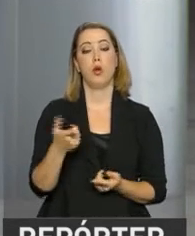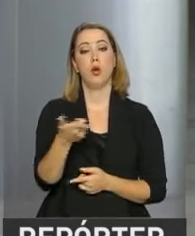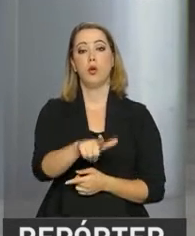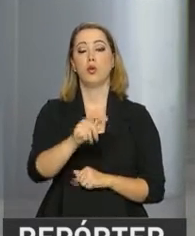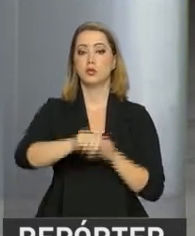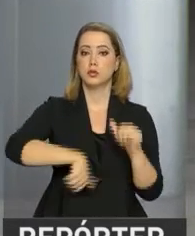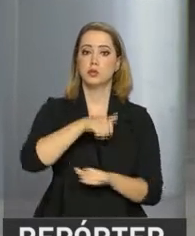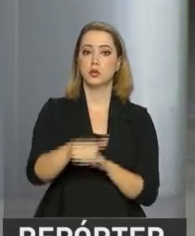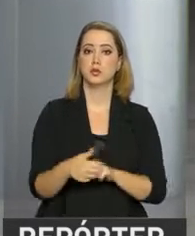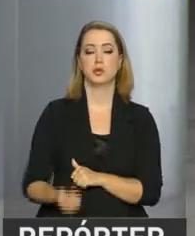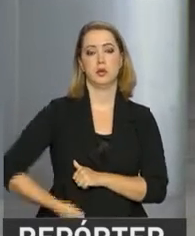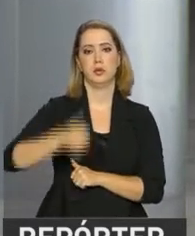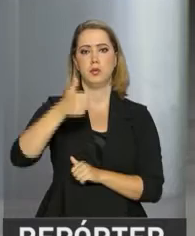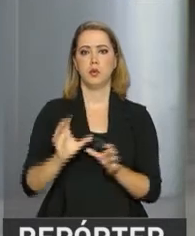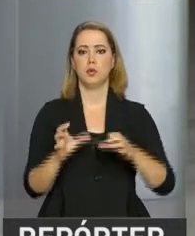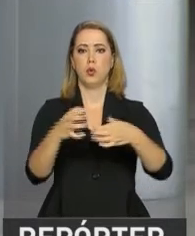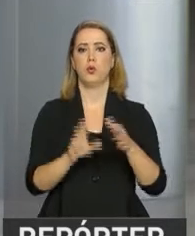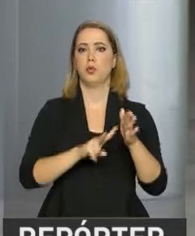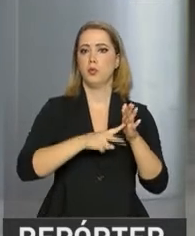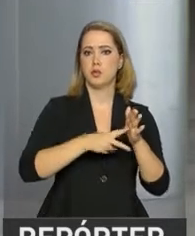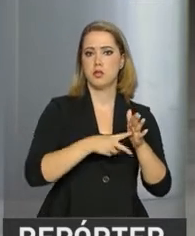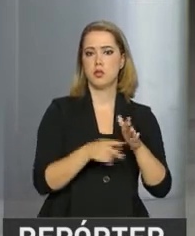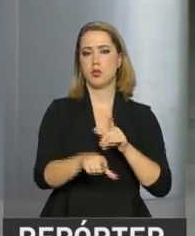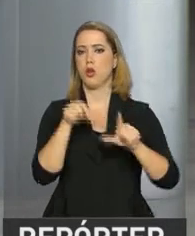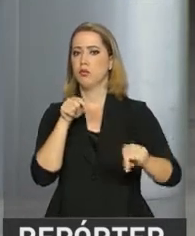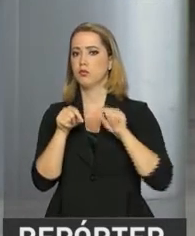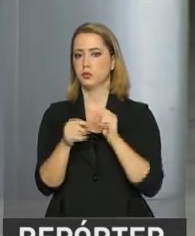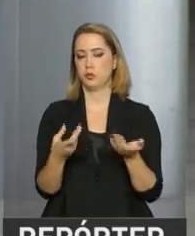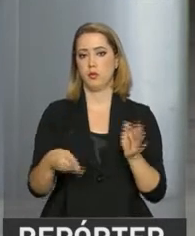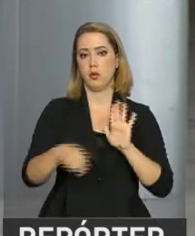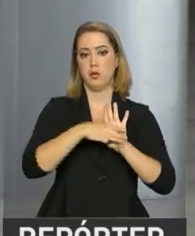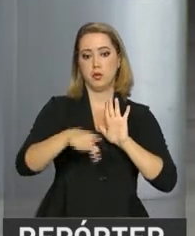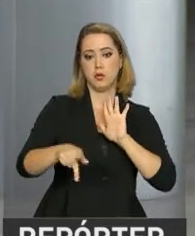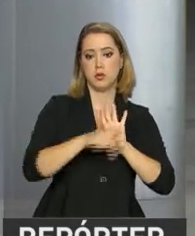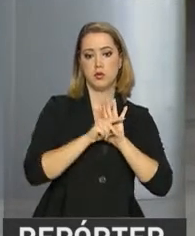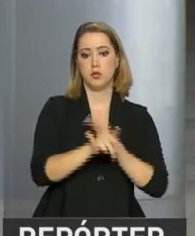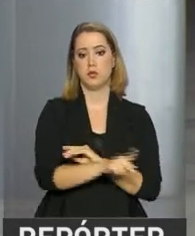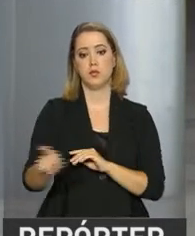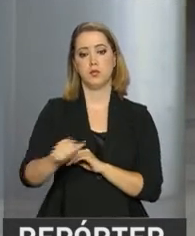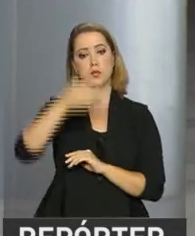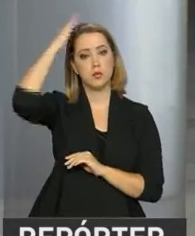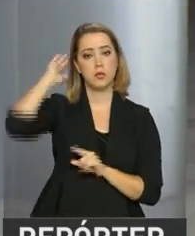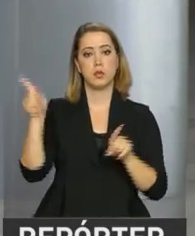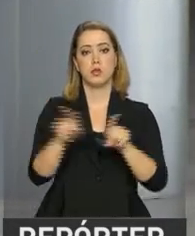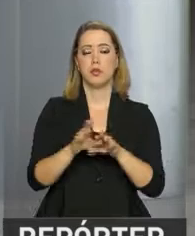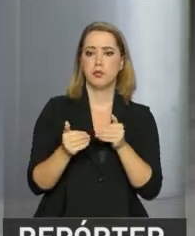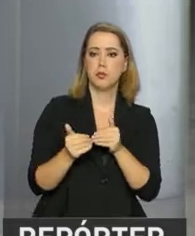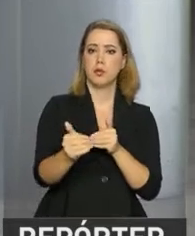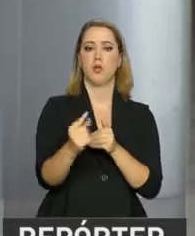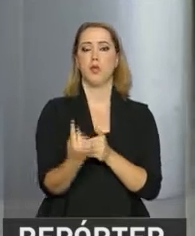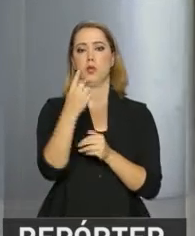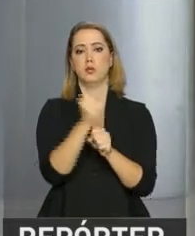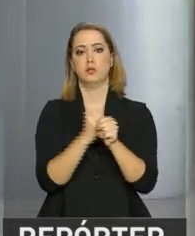fortalecidas as negociações coletivas de trabalho por meio de uma medida provisória o presidente michel temer também prorrogou por mais um